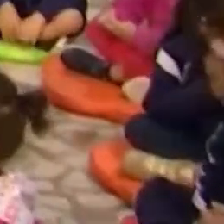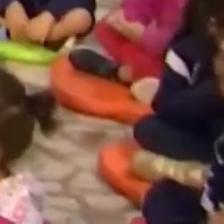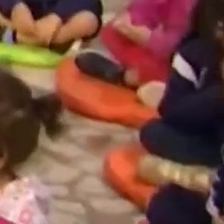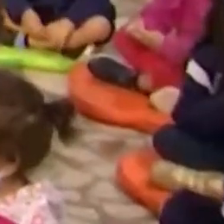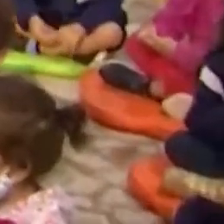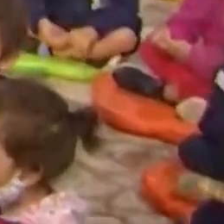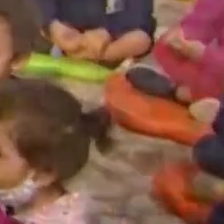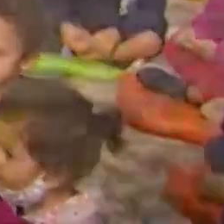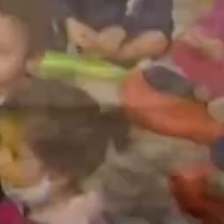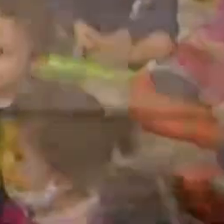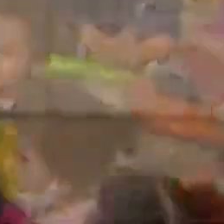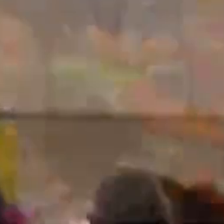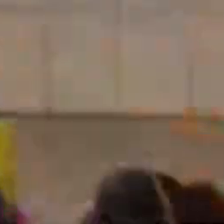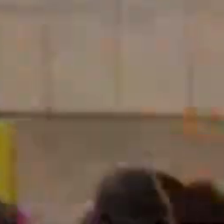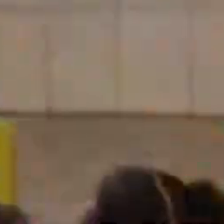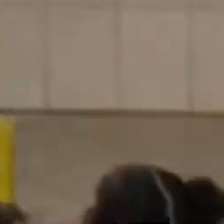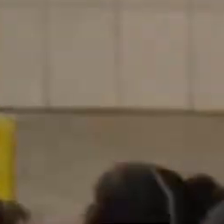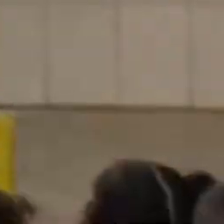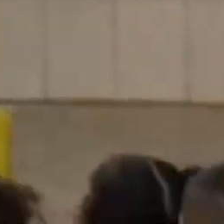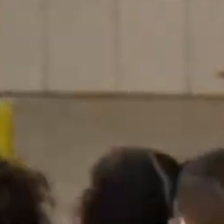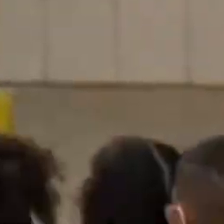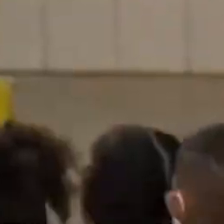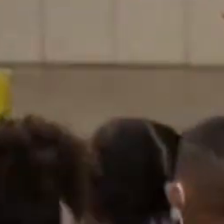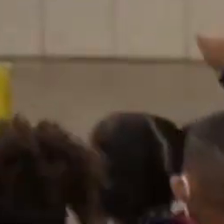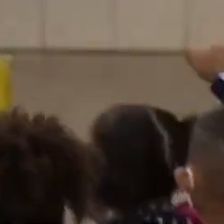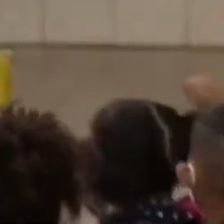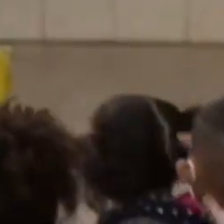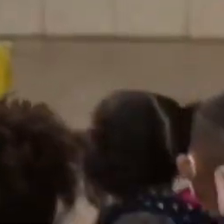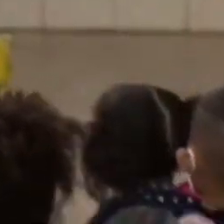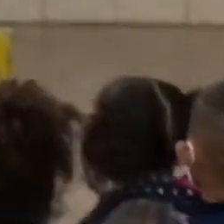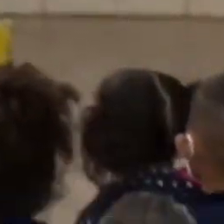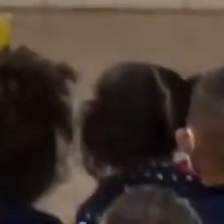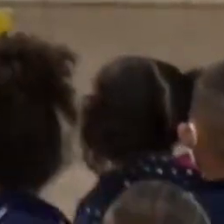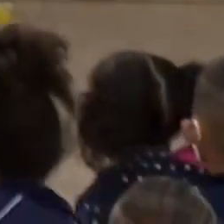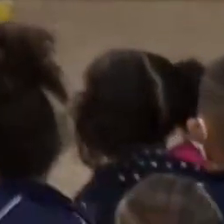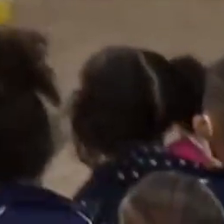A criançada tá muito animada. Que faz